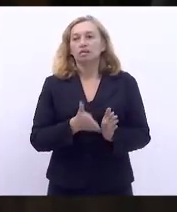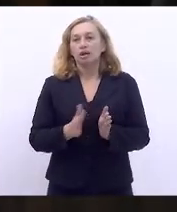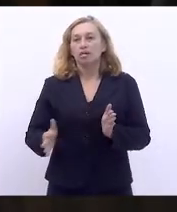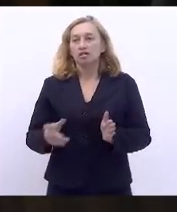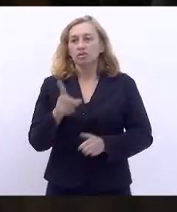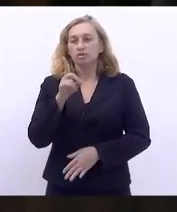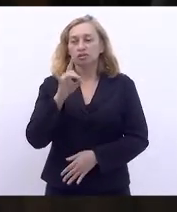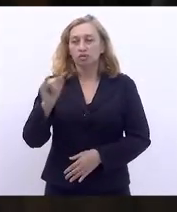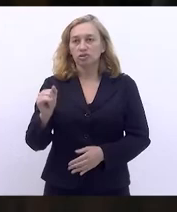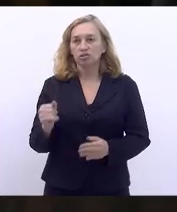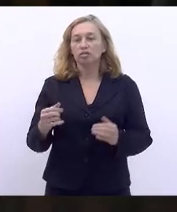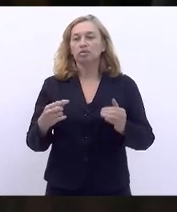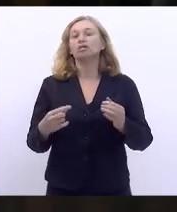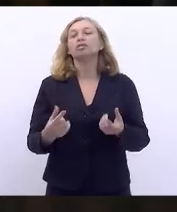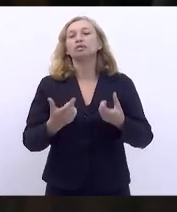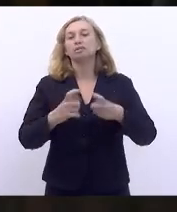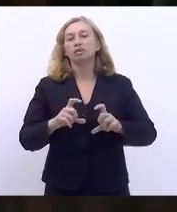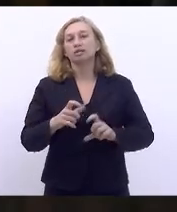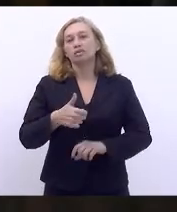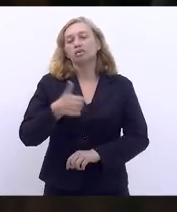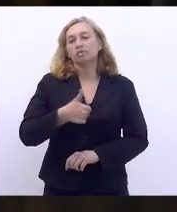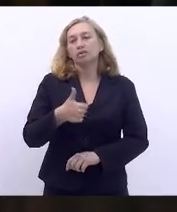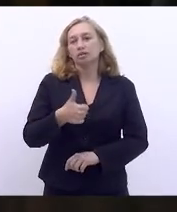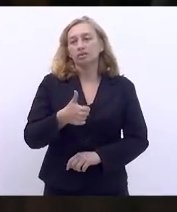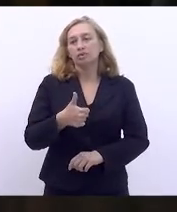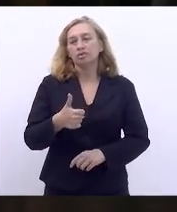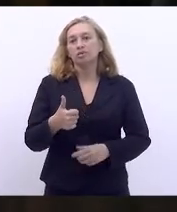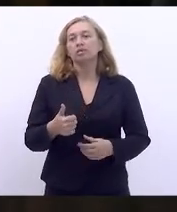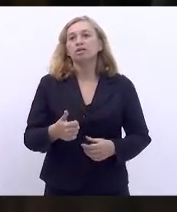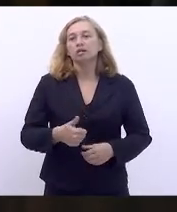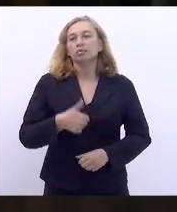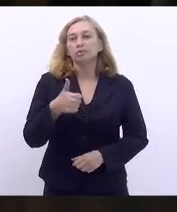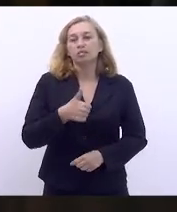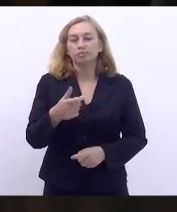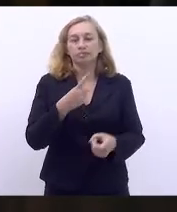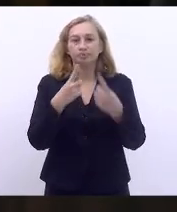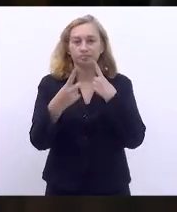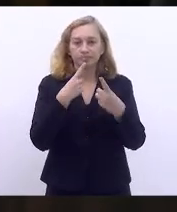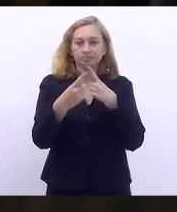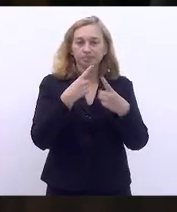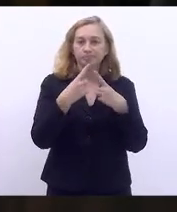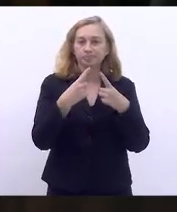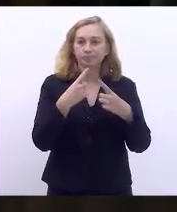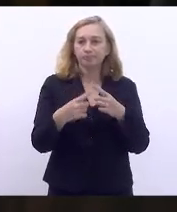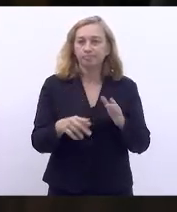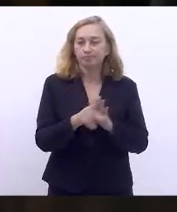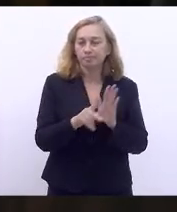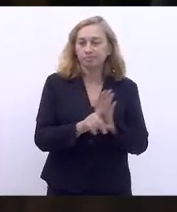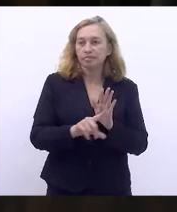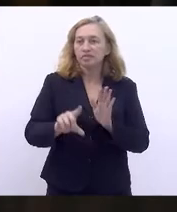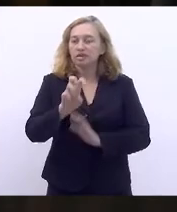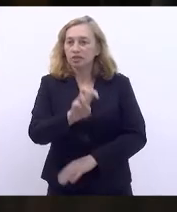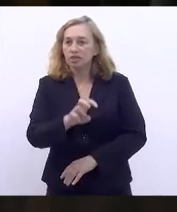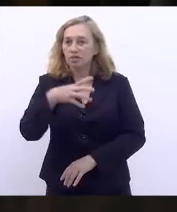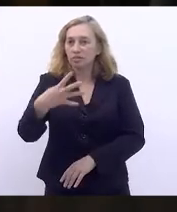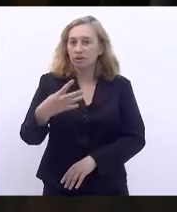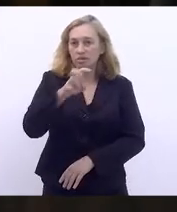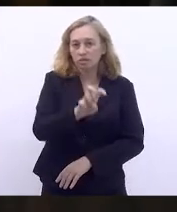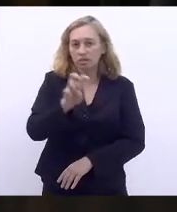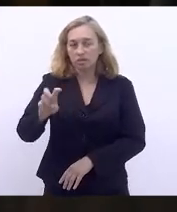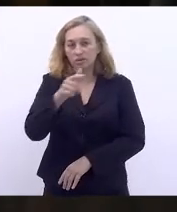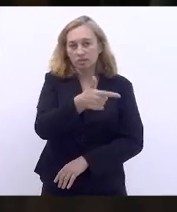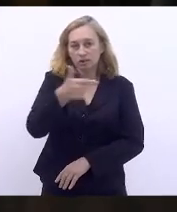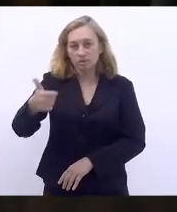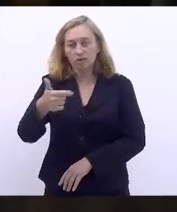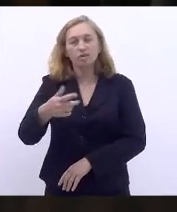com o parágrafo 1º do artigo 47 do Regimento Interno, em tramitação ordinária, em primeira discussão, projeto de lei 5455 de 22,